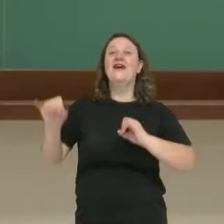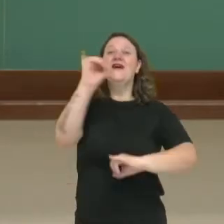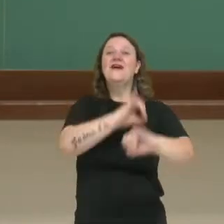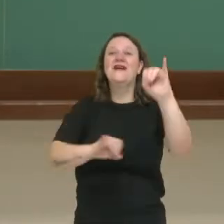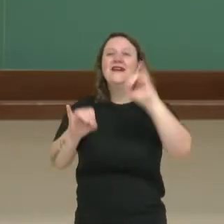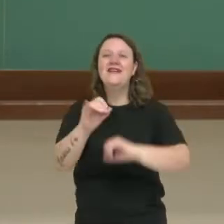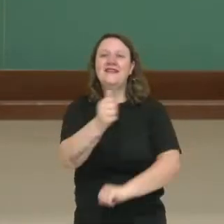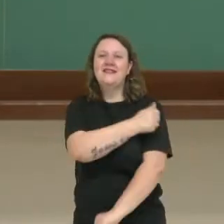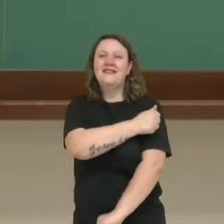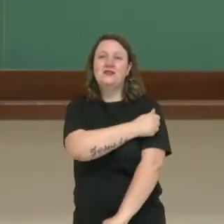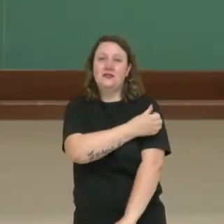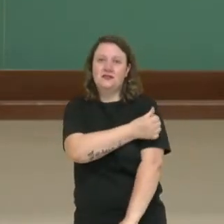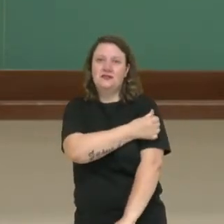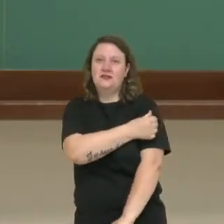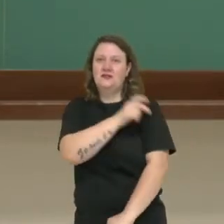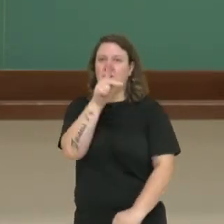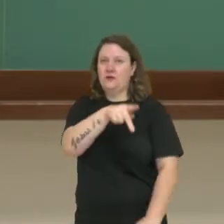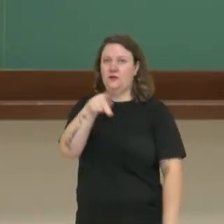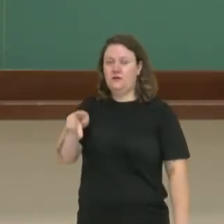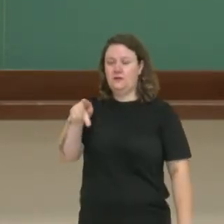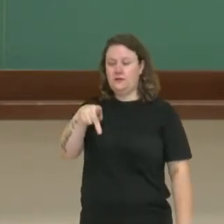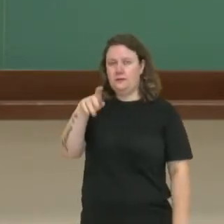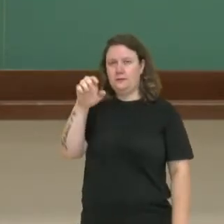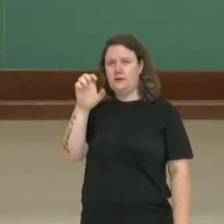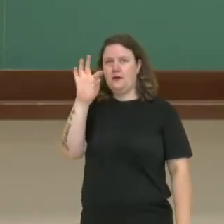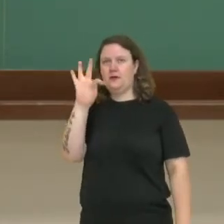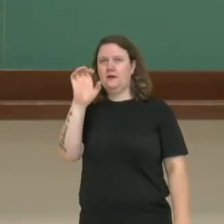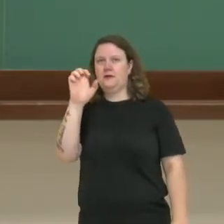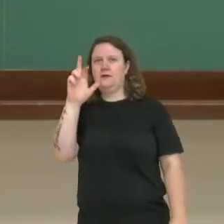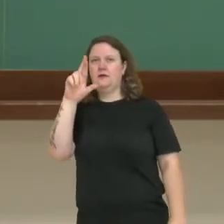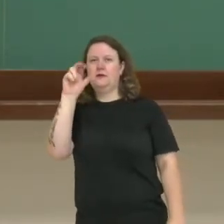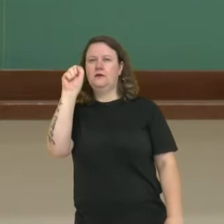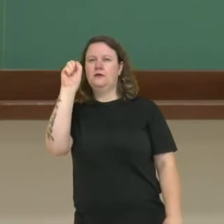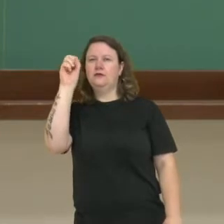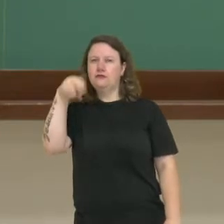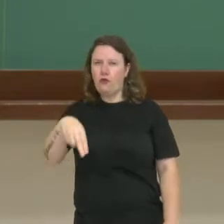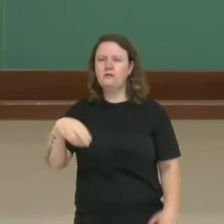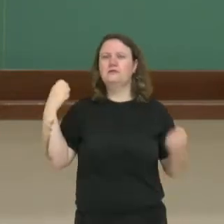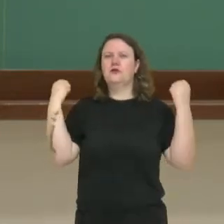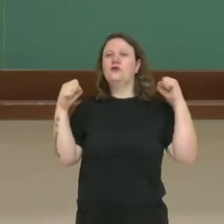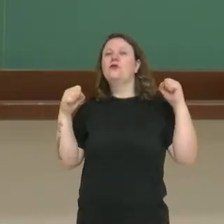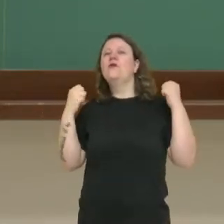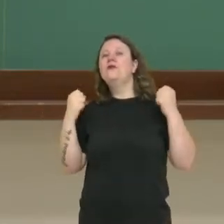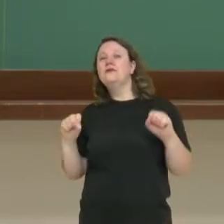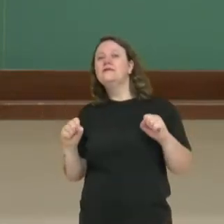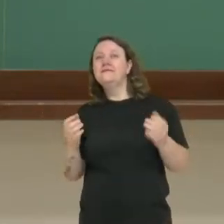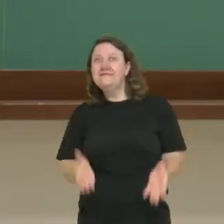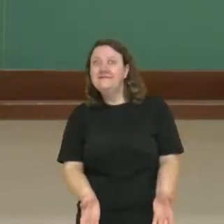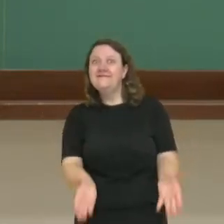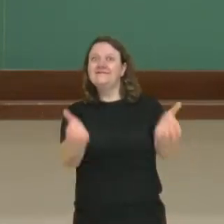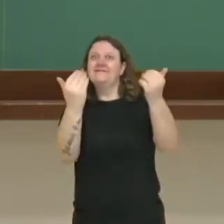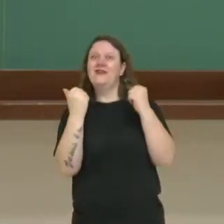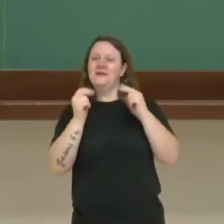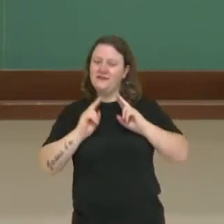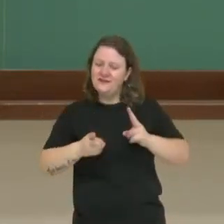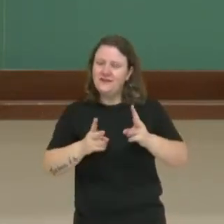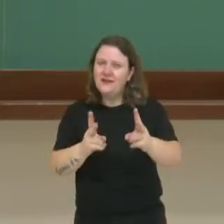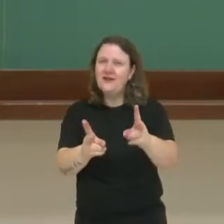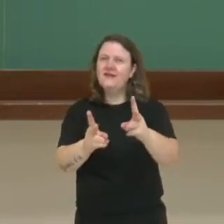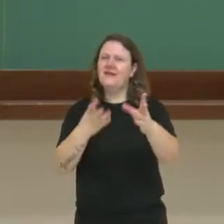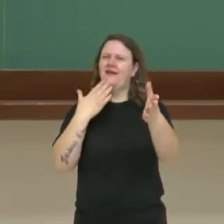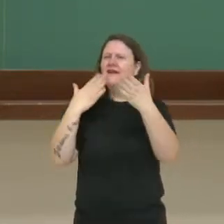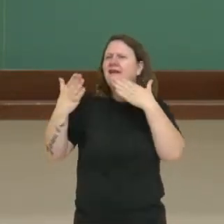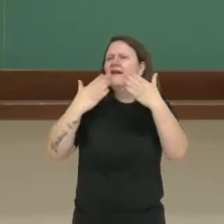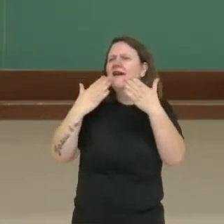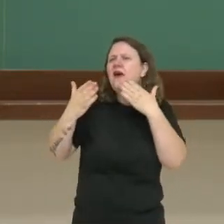Olá, pessoal do sexto ano. Eu sou o professor Peterson, da disciplina de Educação Física, e vamos continuar a nossa conversa